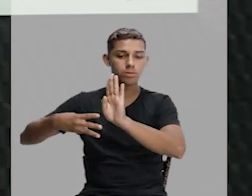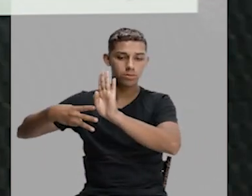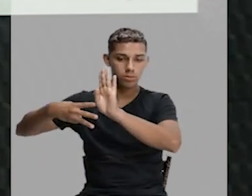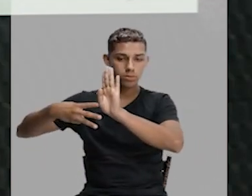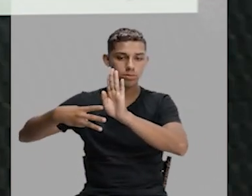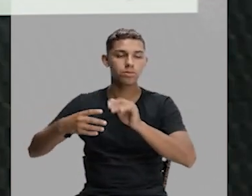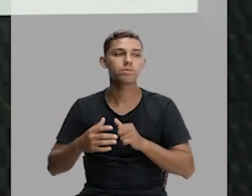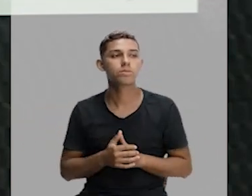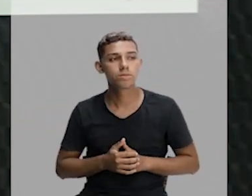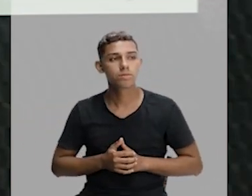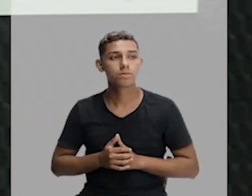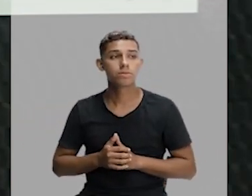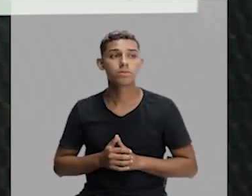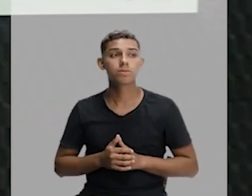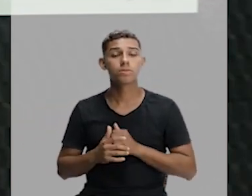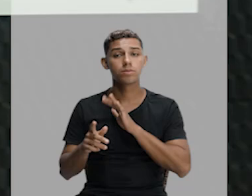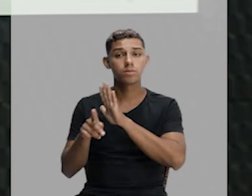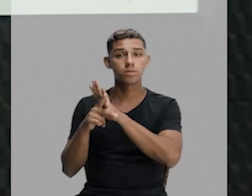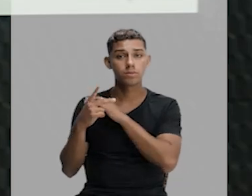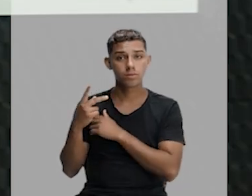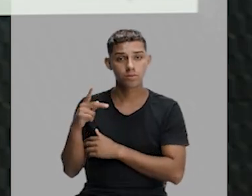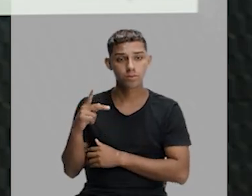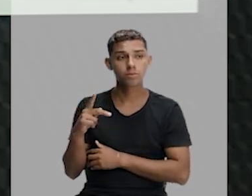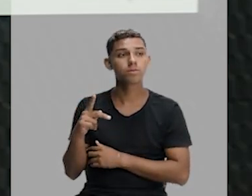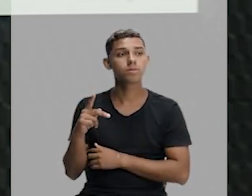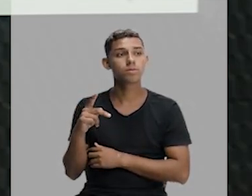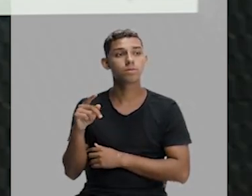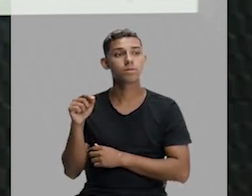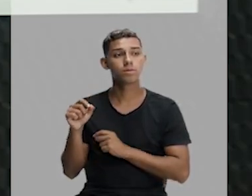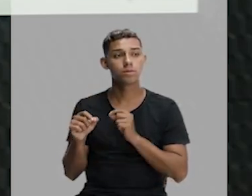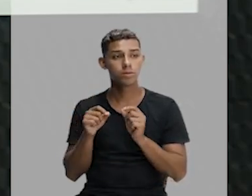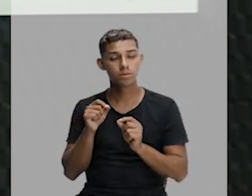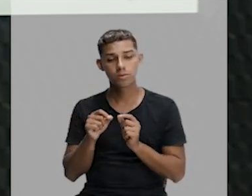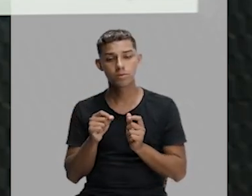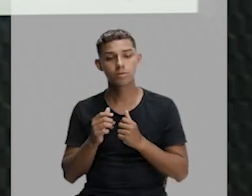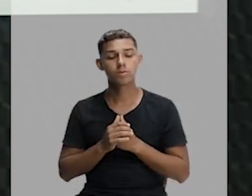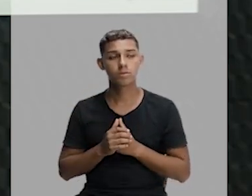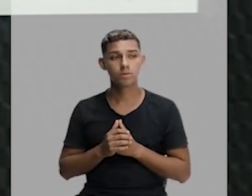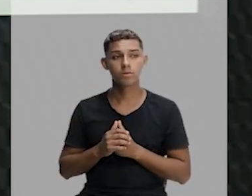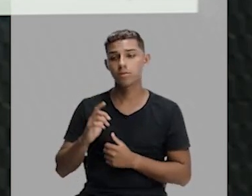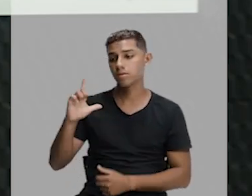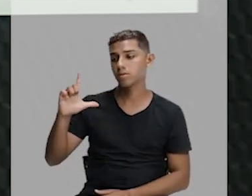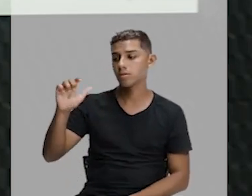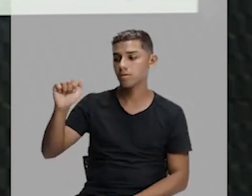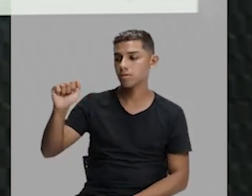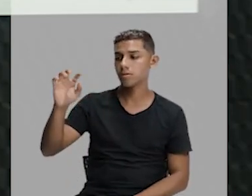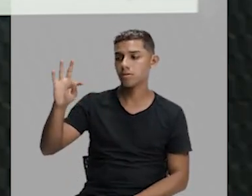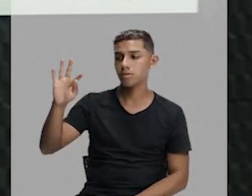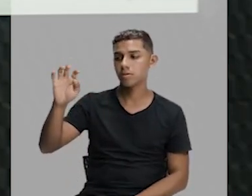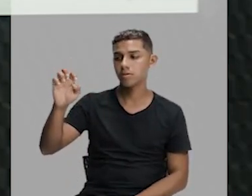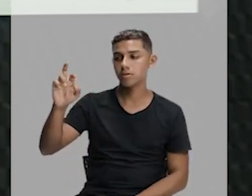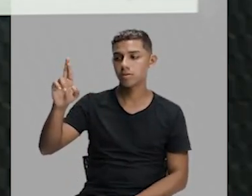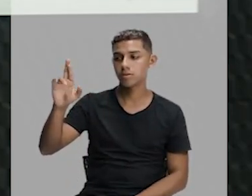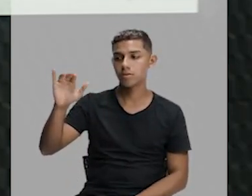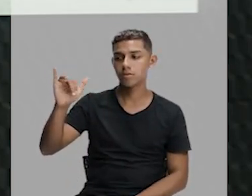B3. Então, esses caras aí são o quê? São as laterais.